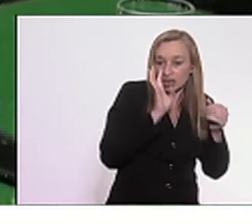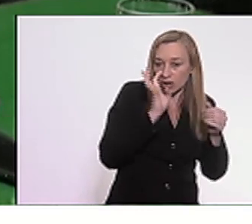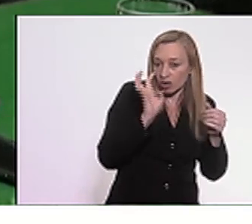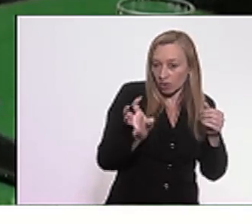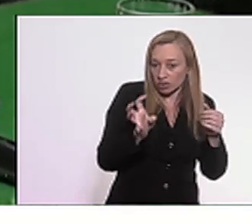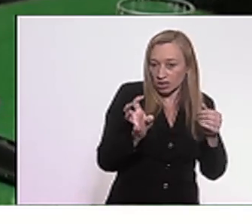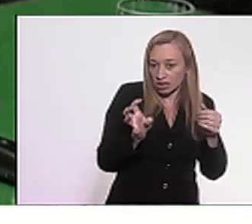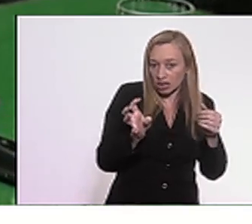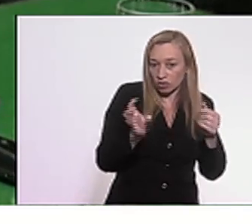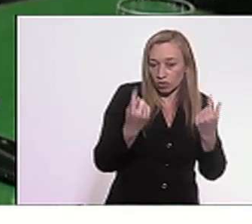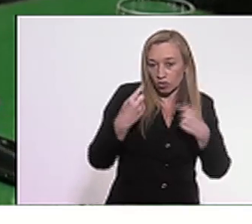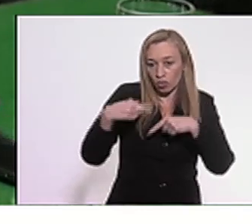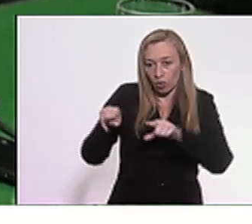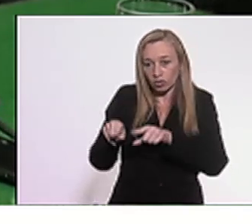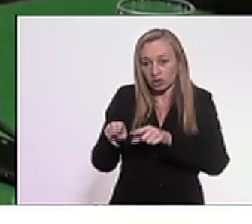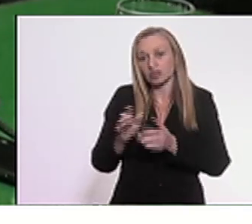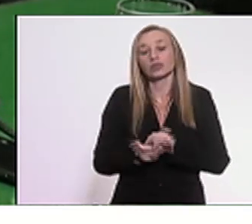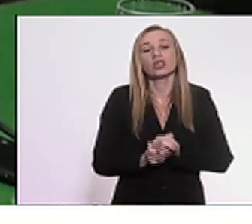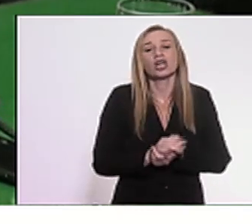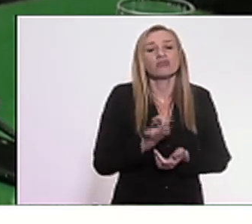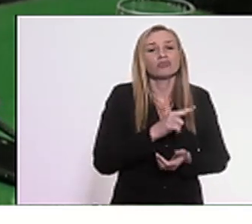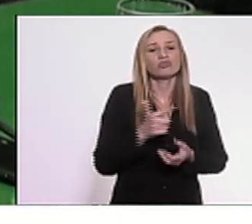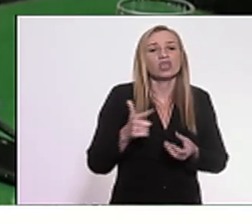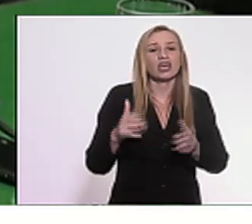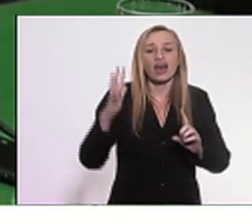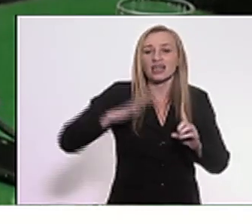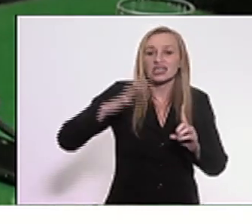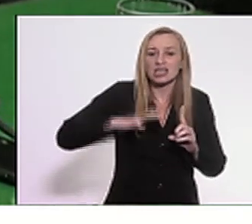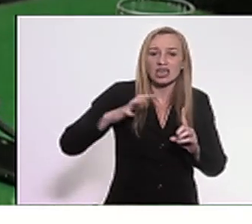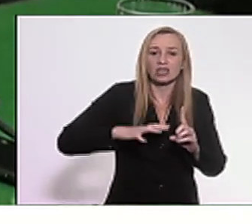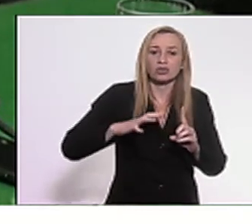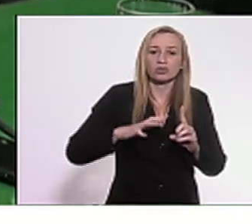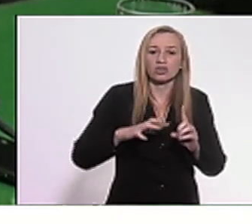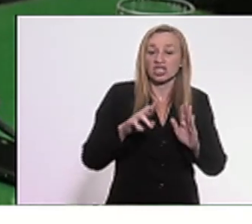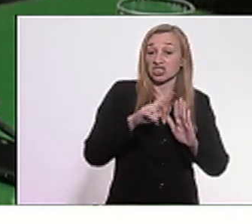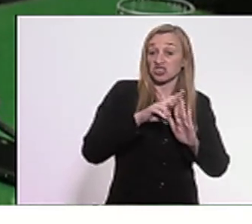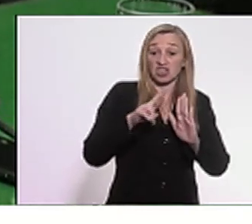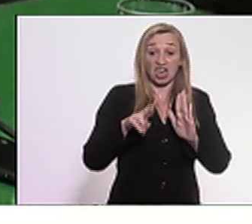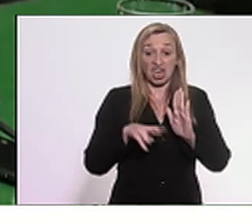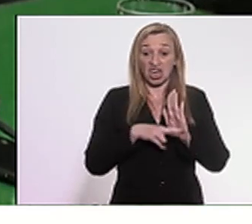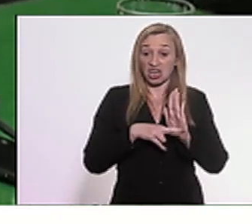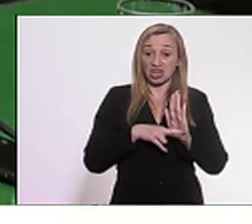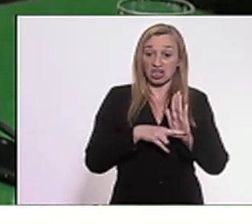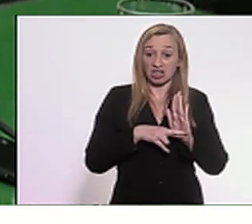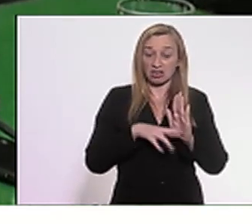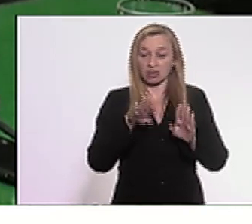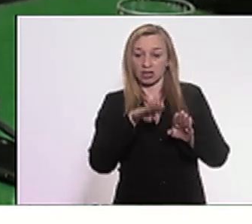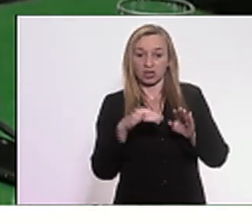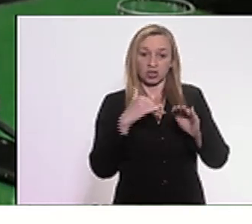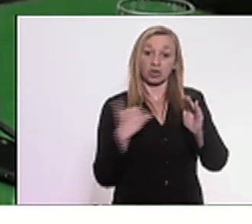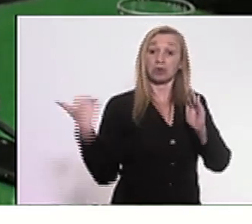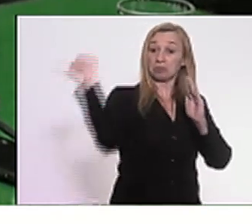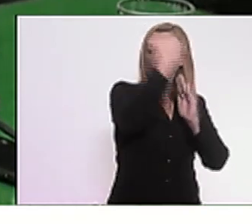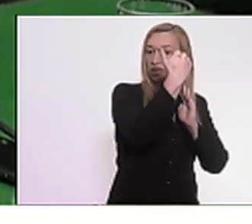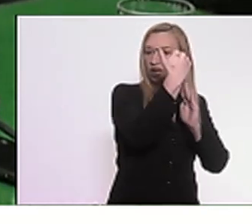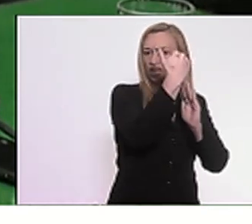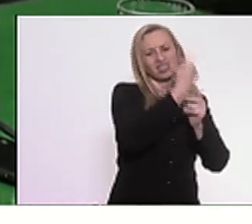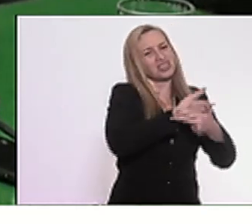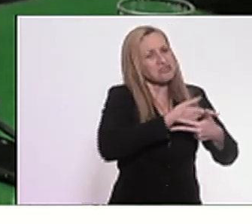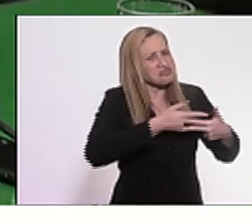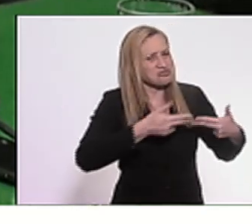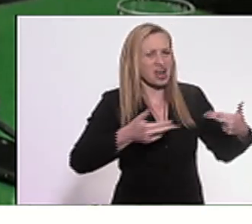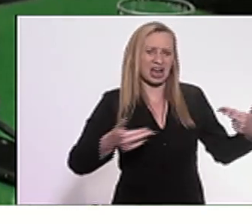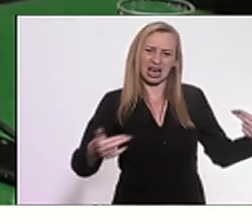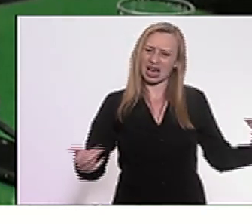há apenas assédio com a questão de hierarquia superior. Sim. Né? Existem vários tipos de